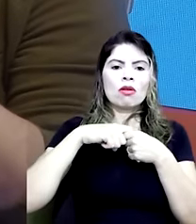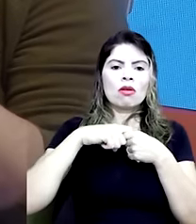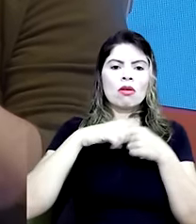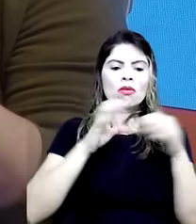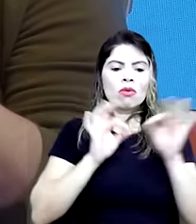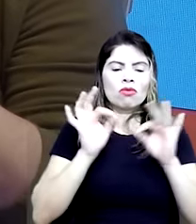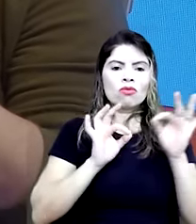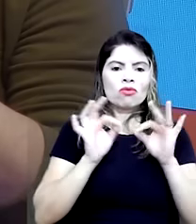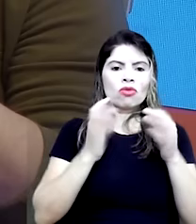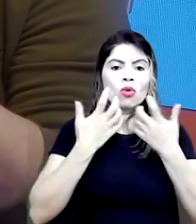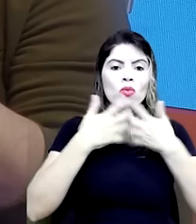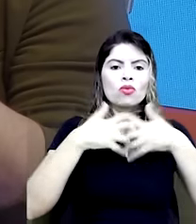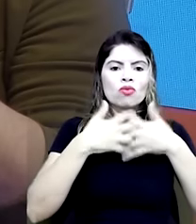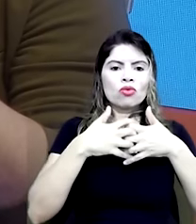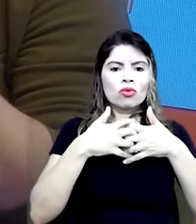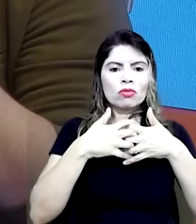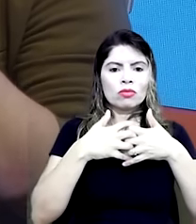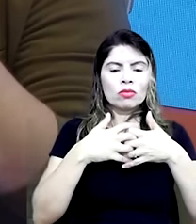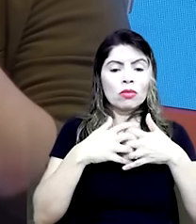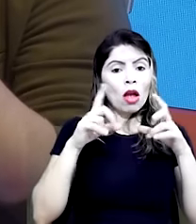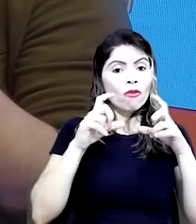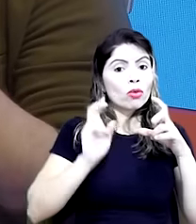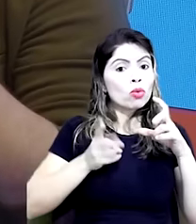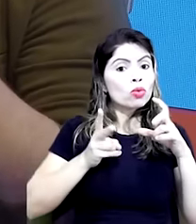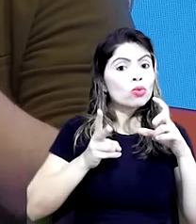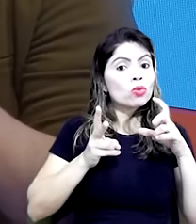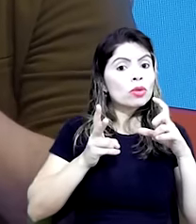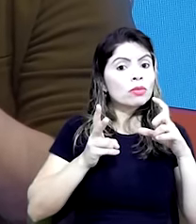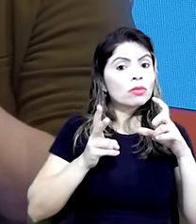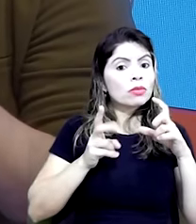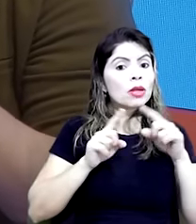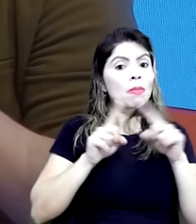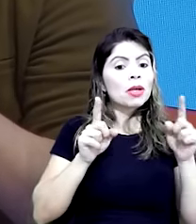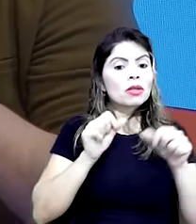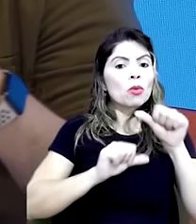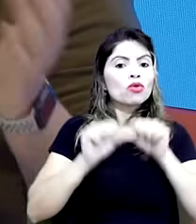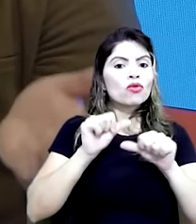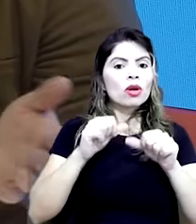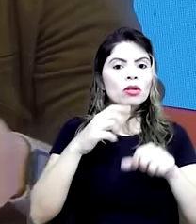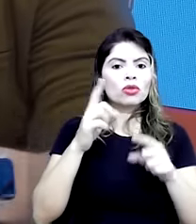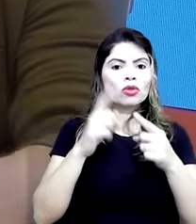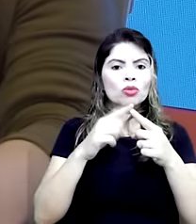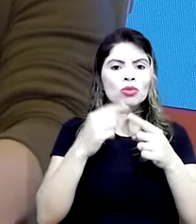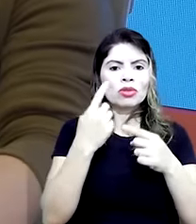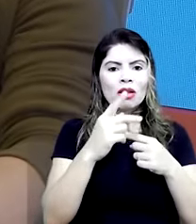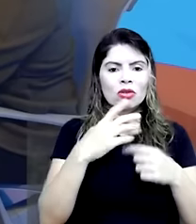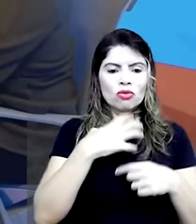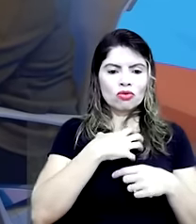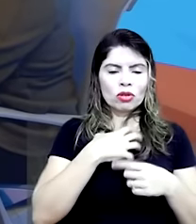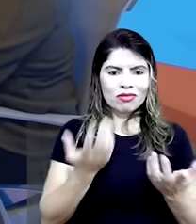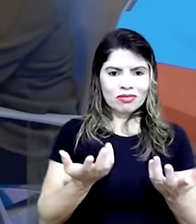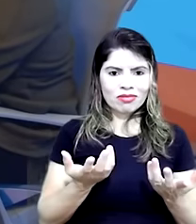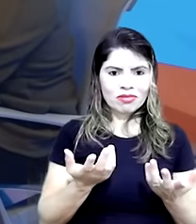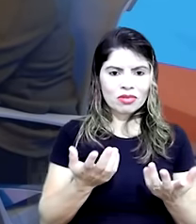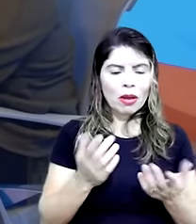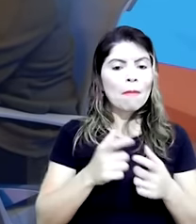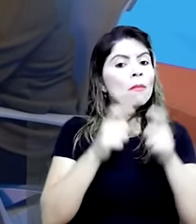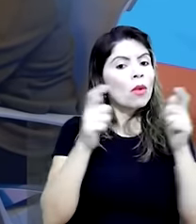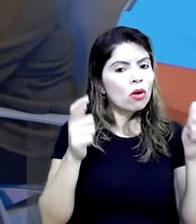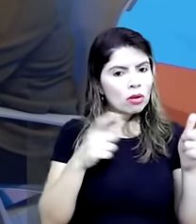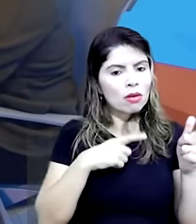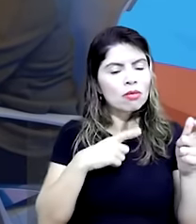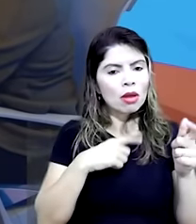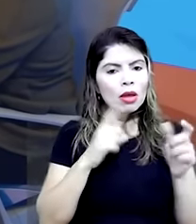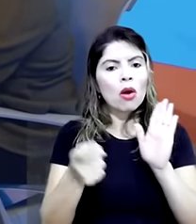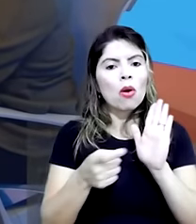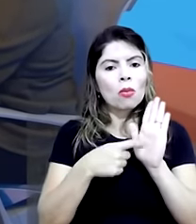ali só que agora ela tá modificada então A grande maioria dos celulares tem a opção de você reverter e você volta pra foto original agora nós vamos falar de um